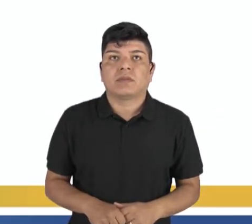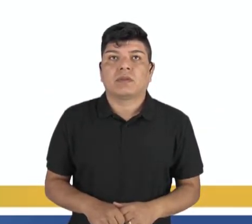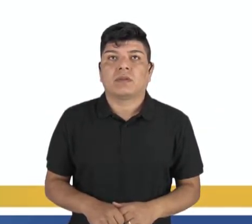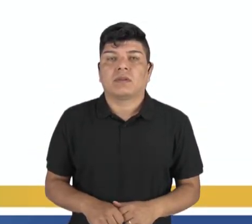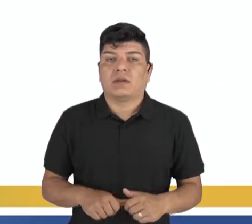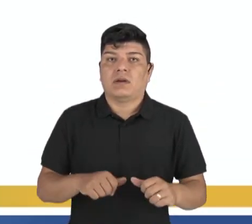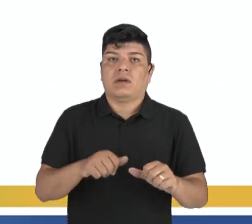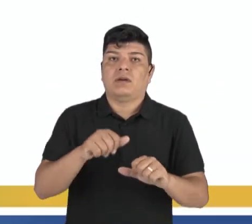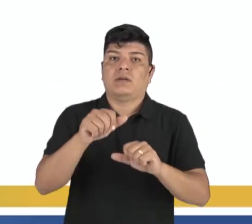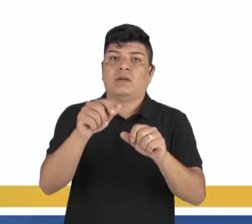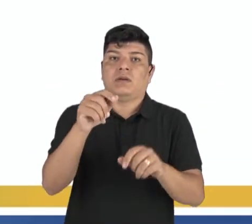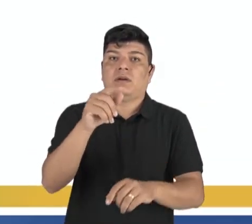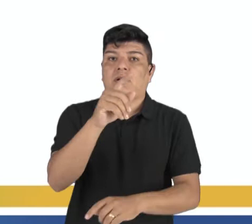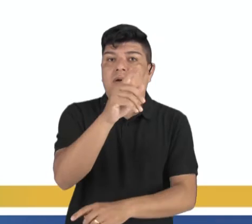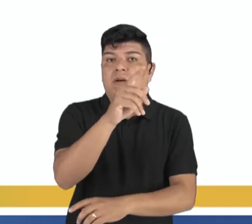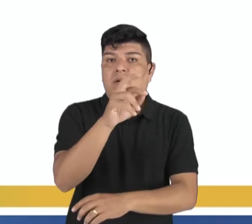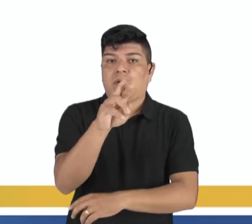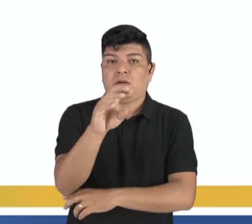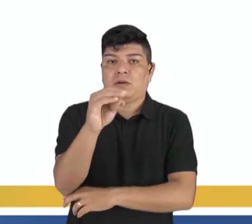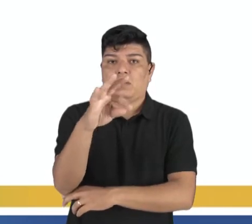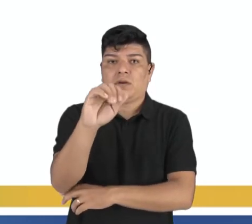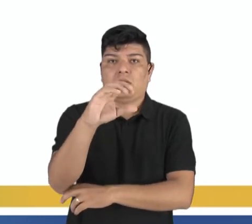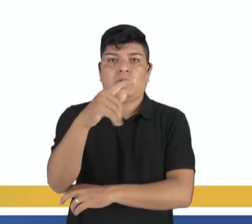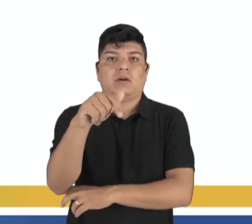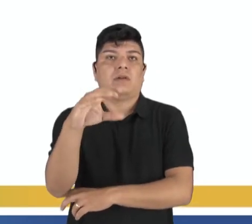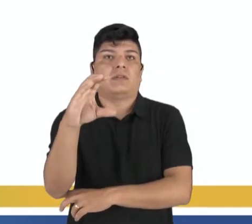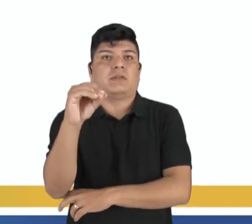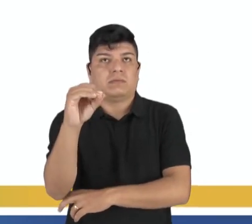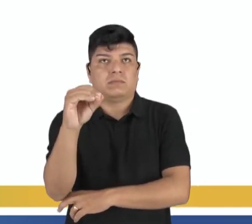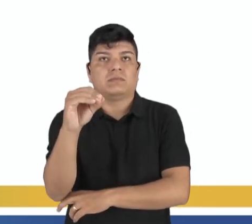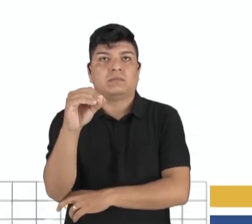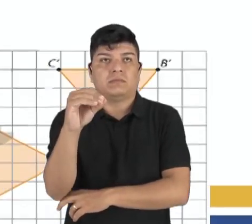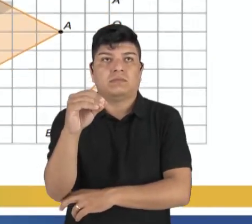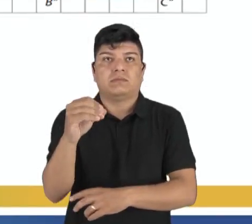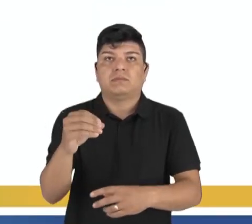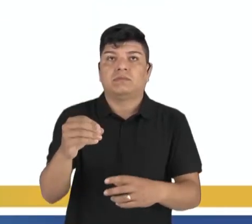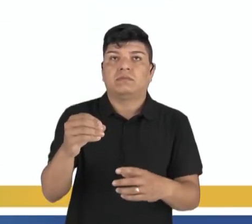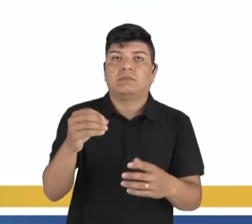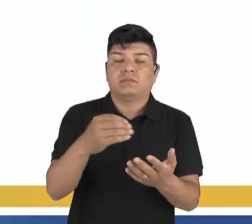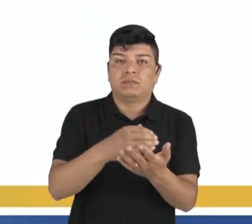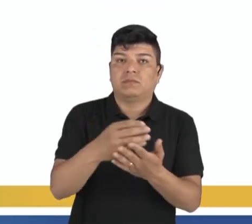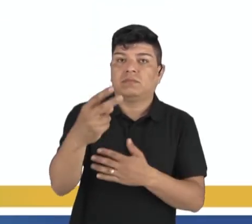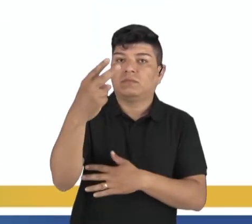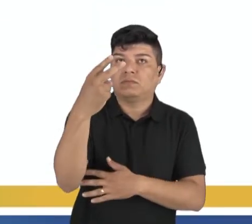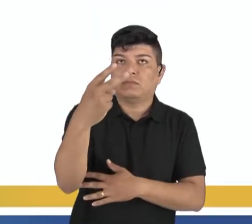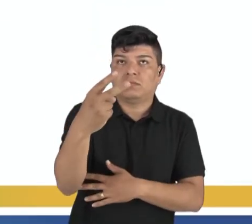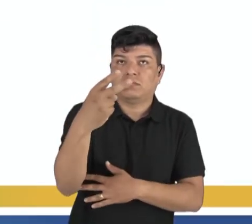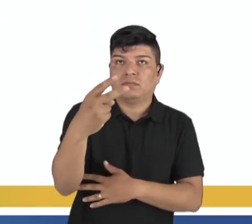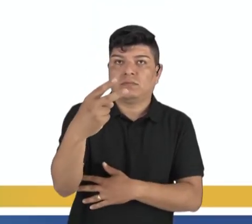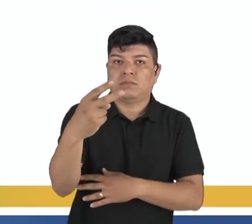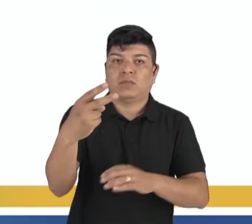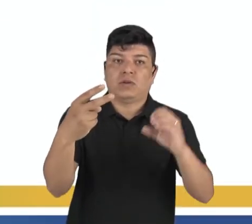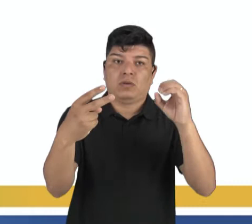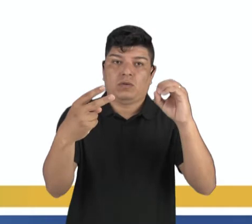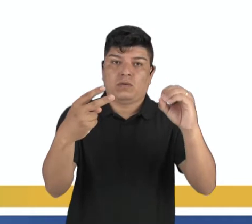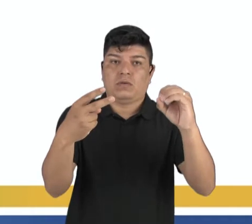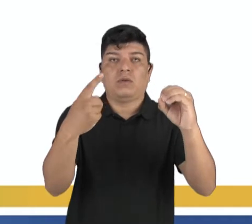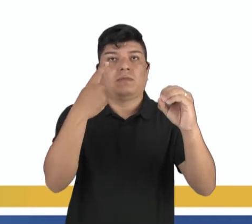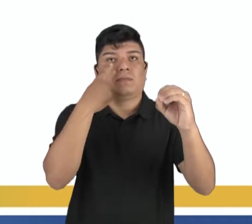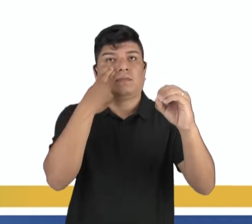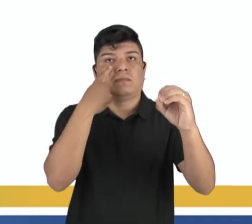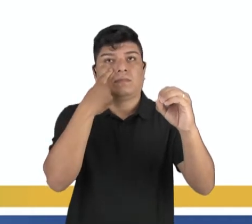rotação em torno de um mesmo. Ela funciona assim e nela foram feito duas rotações em torno do ponto ó